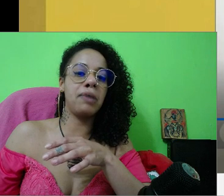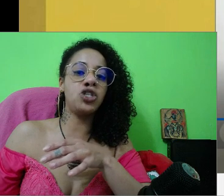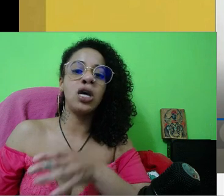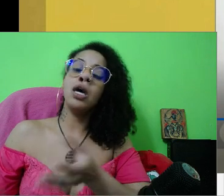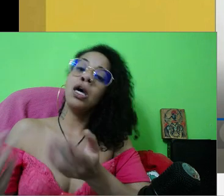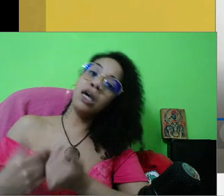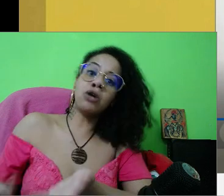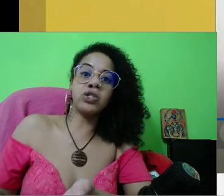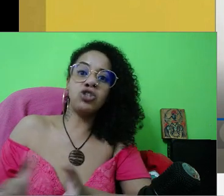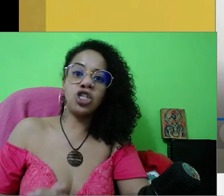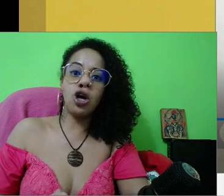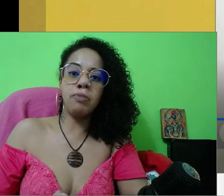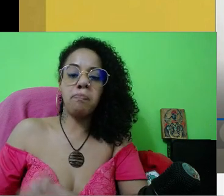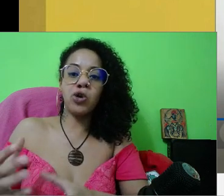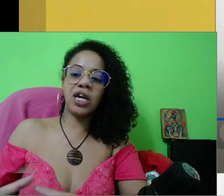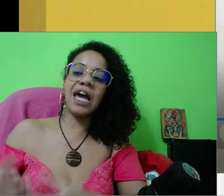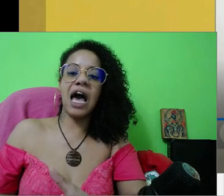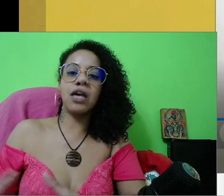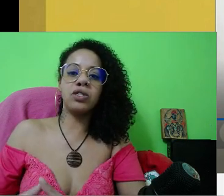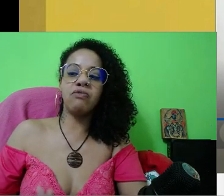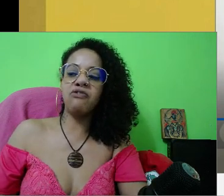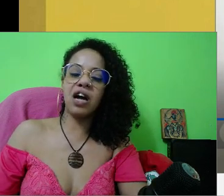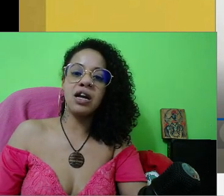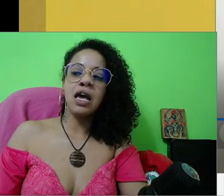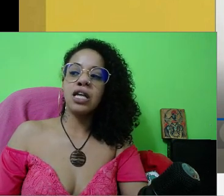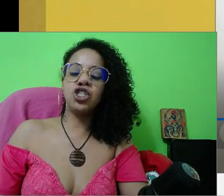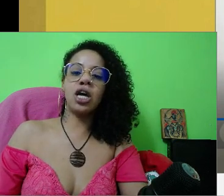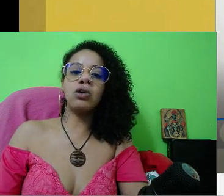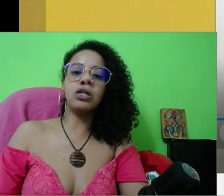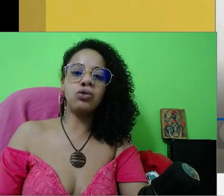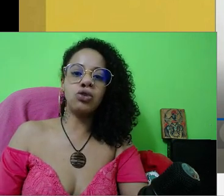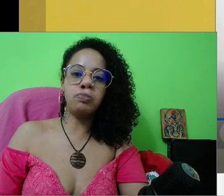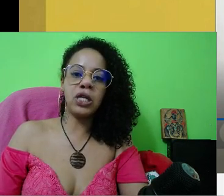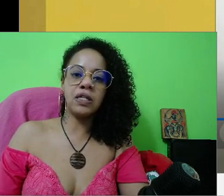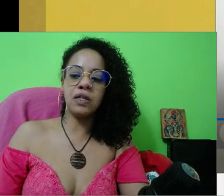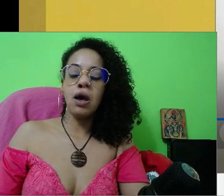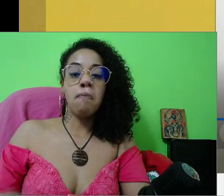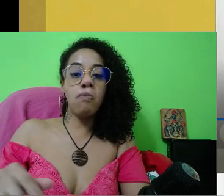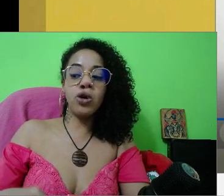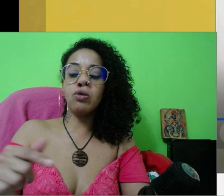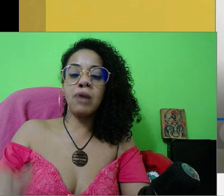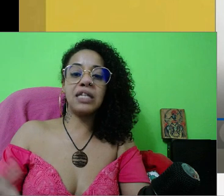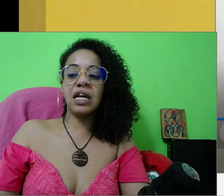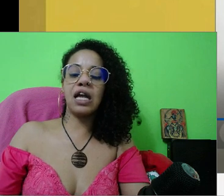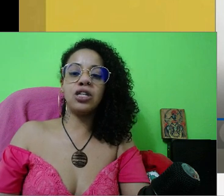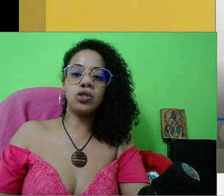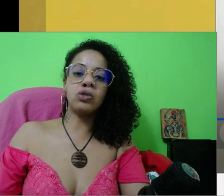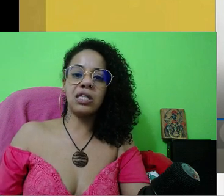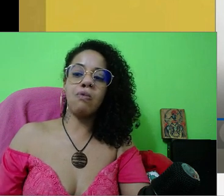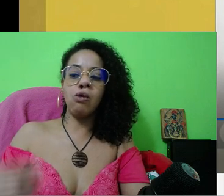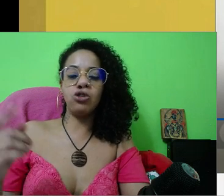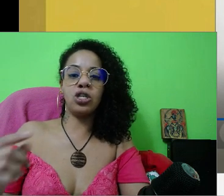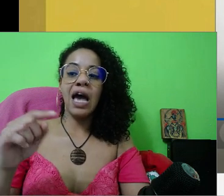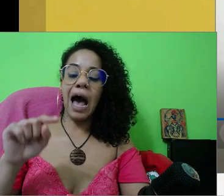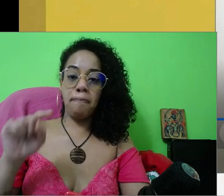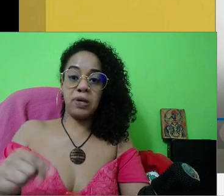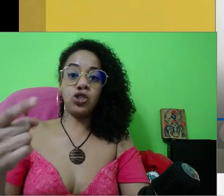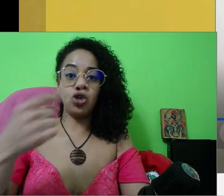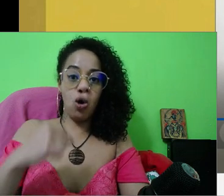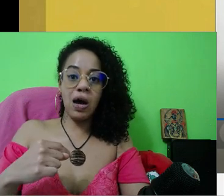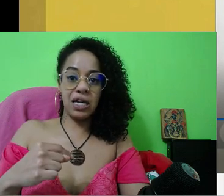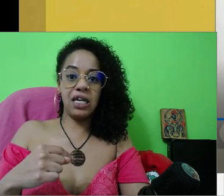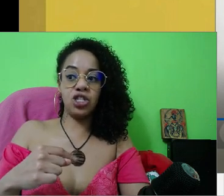basicamente e me acusando de homem porque raios Eu vou ficar dialogando num grupo desse muito mais naquela discussão Aonde